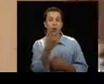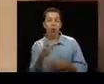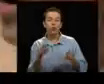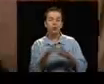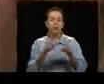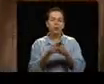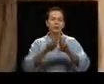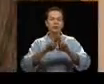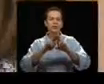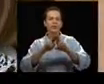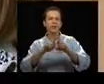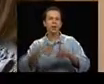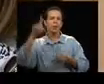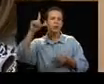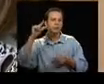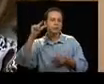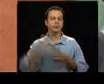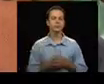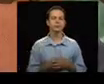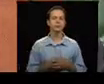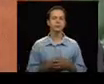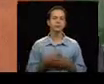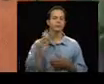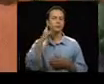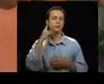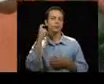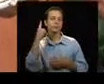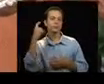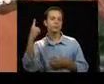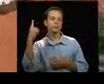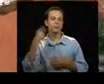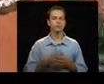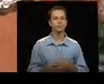Agora tem esse outro dó aqui, olha. É um som um pouco mais agudo, ó.